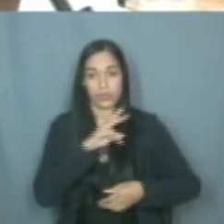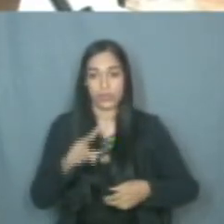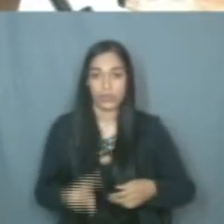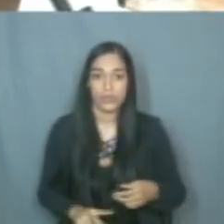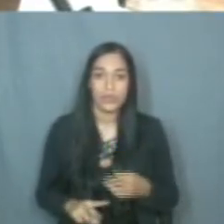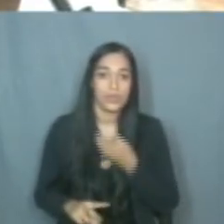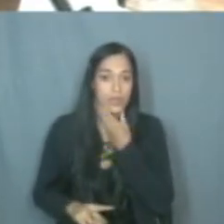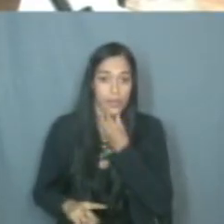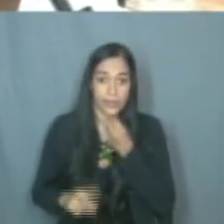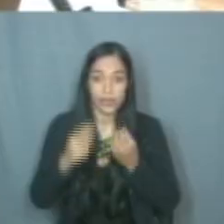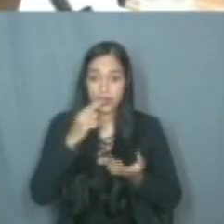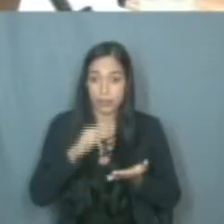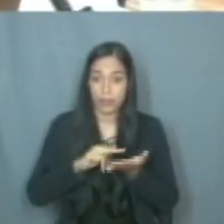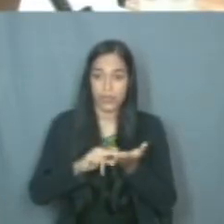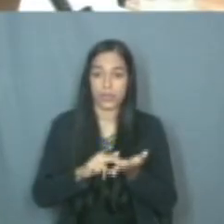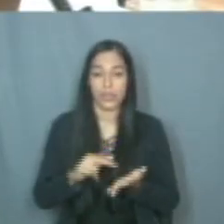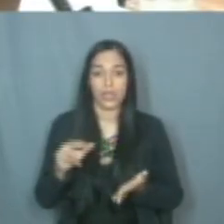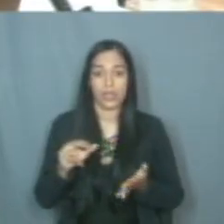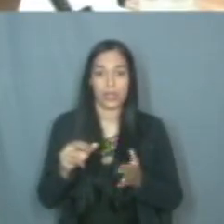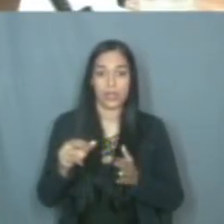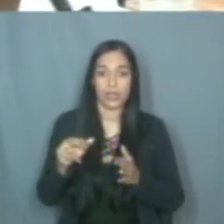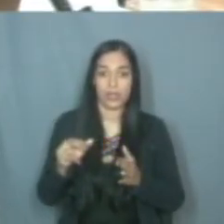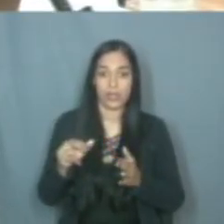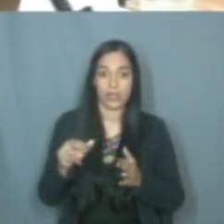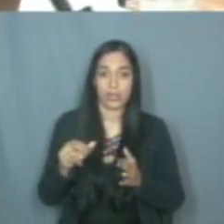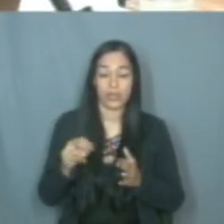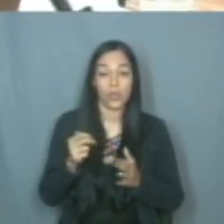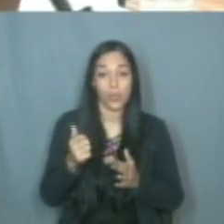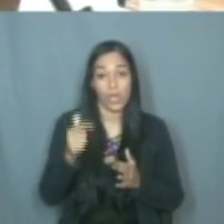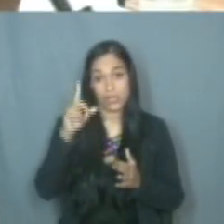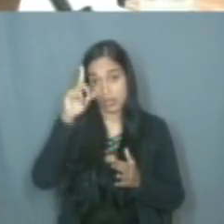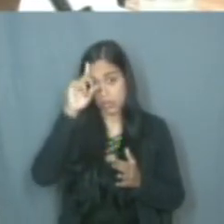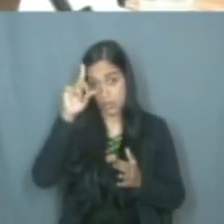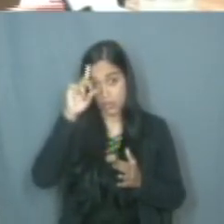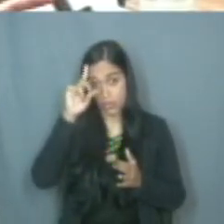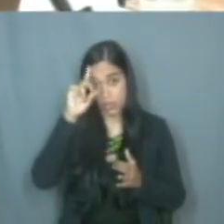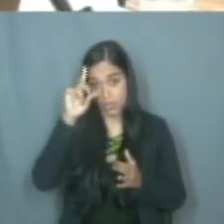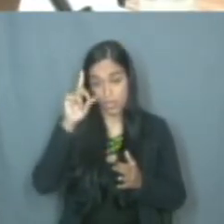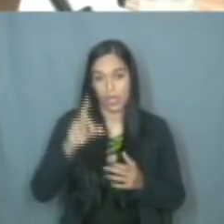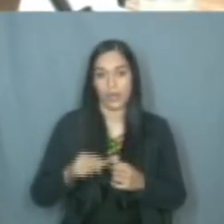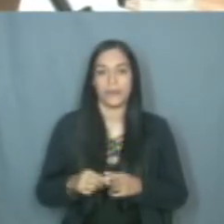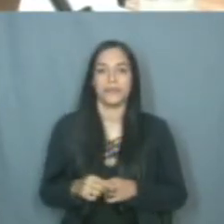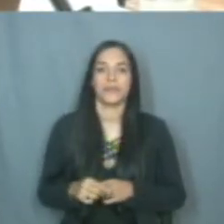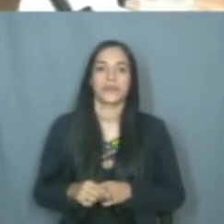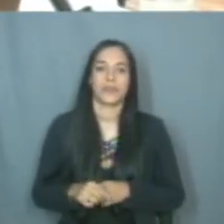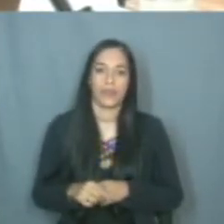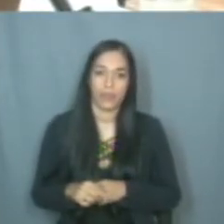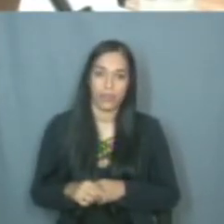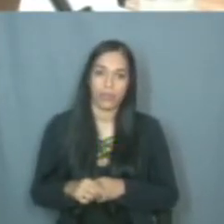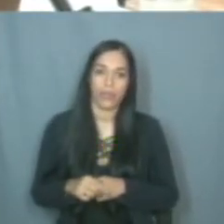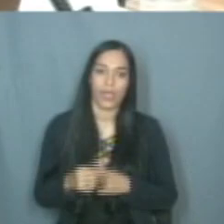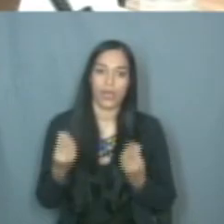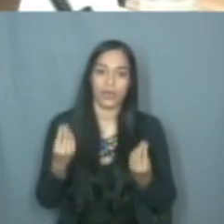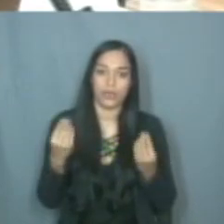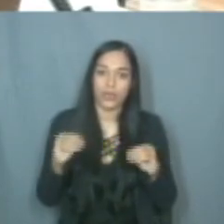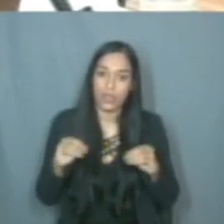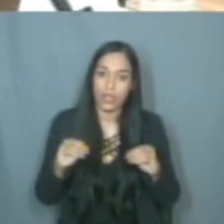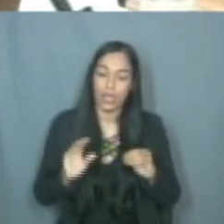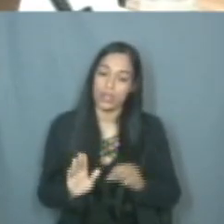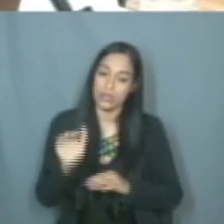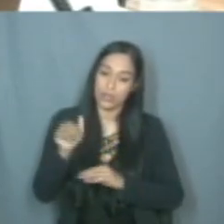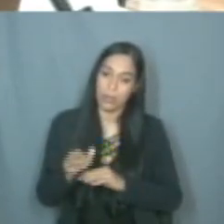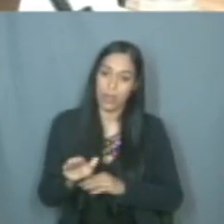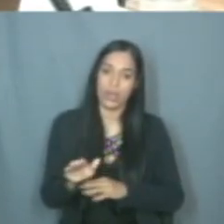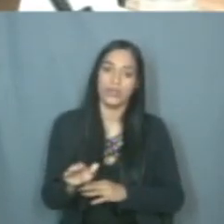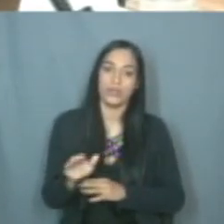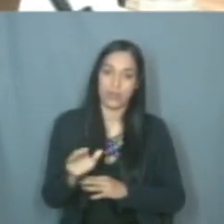ter levado multa ali, porque eu passo quase diariamente ali e do nada, realmente, colocaram a lombada